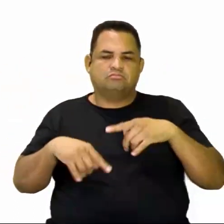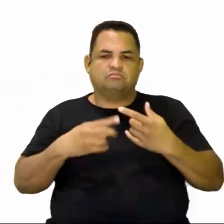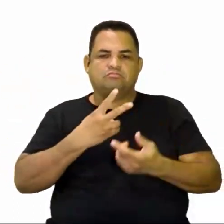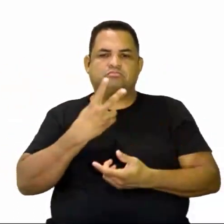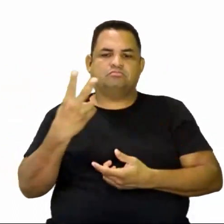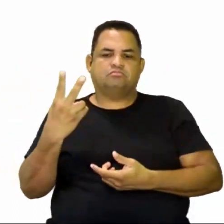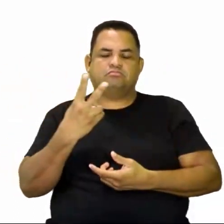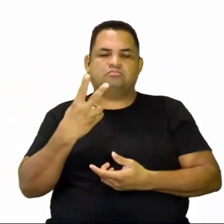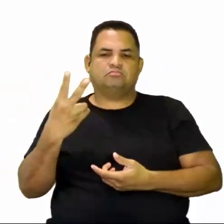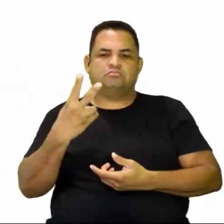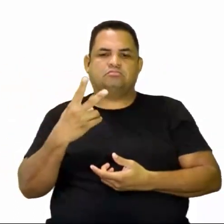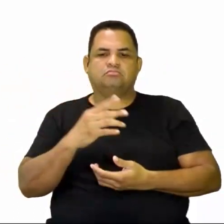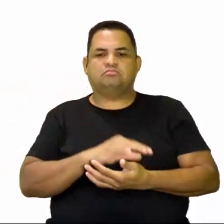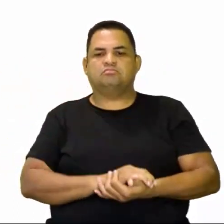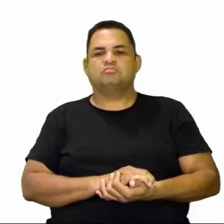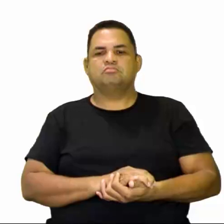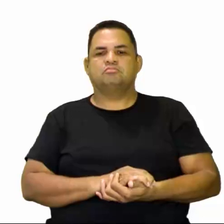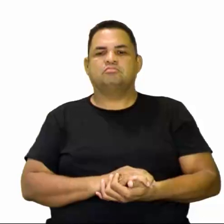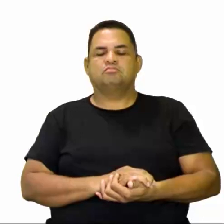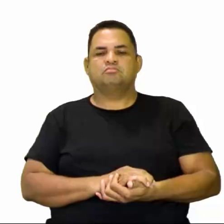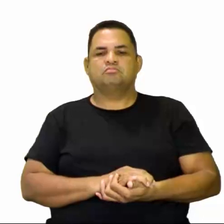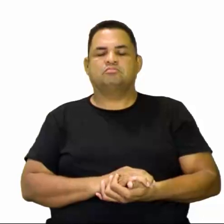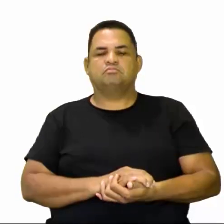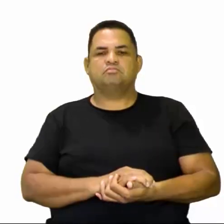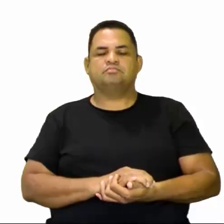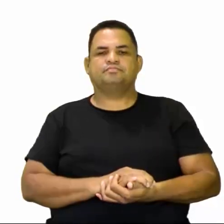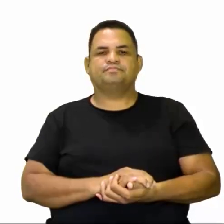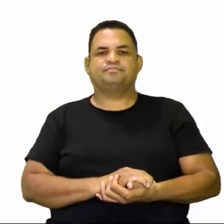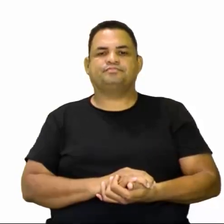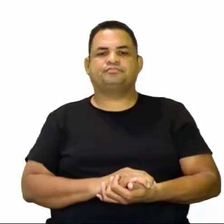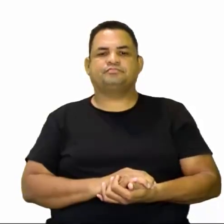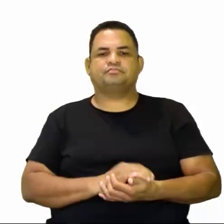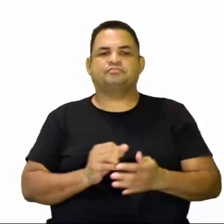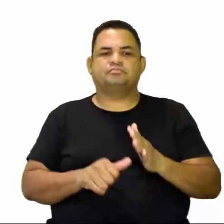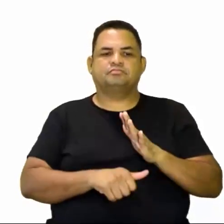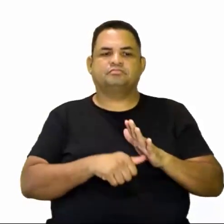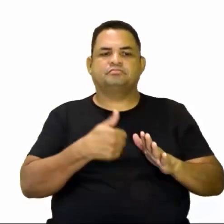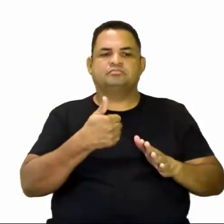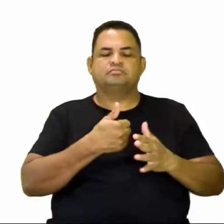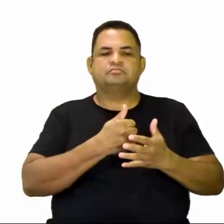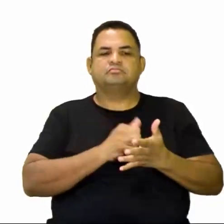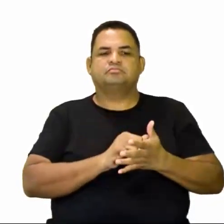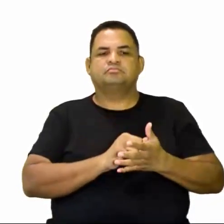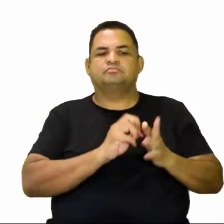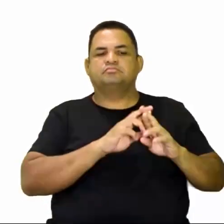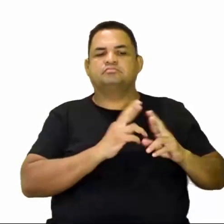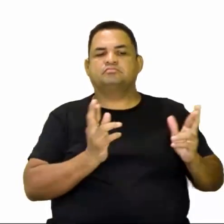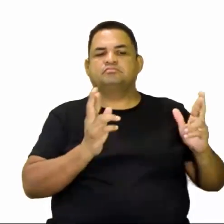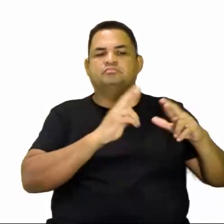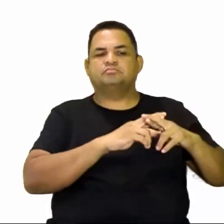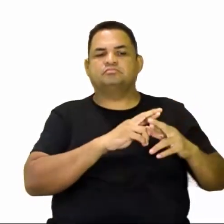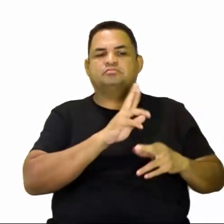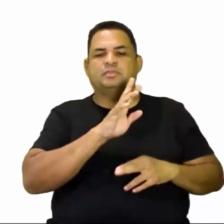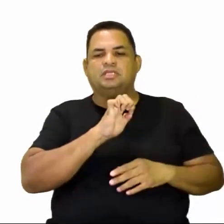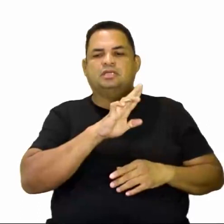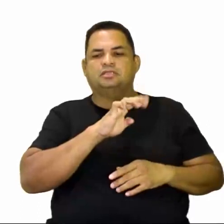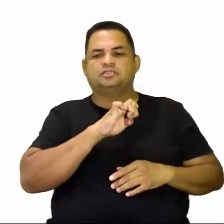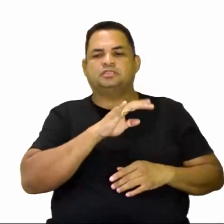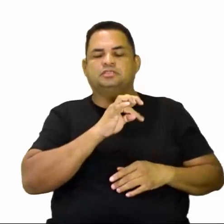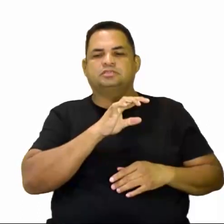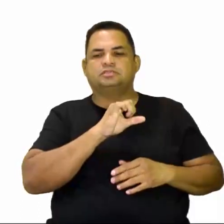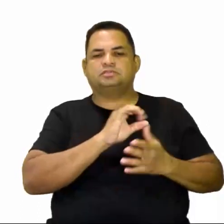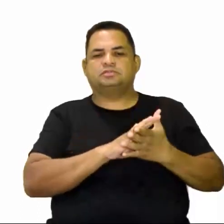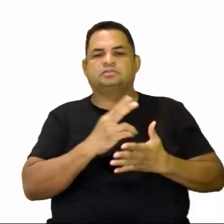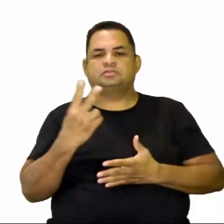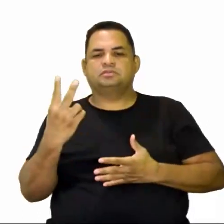segundo membro, denominado de produtos. Quer dizer, o primeiro membro da reação química eu chamo de reagente. O